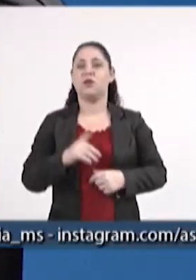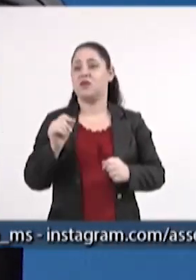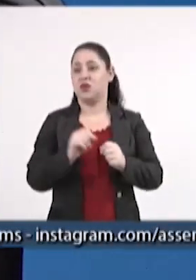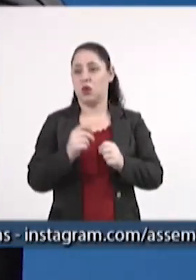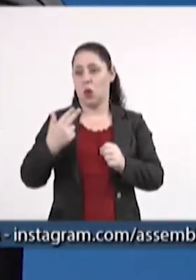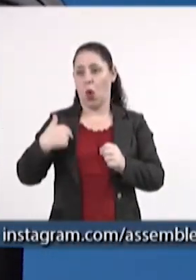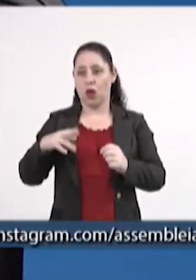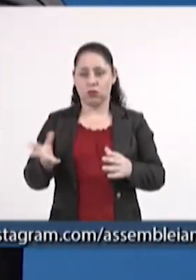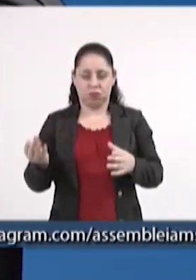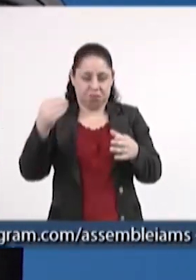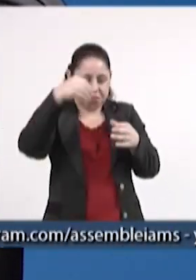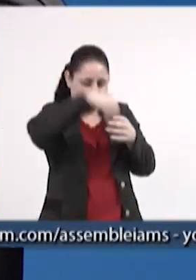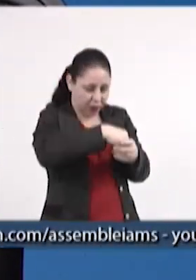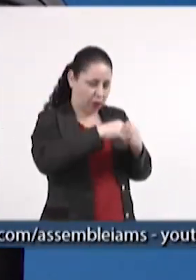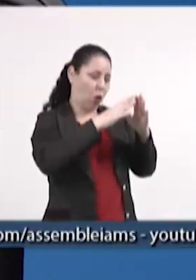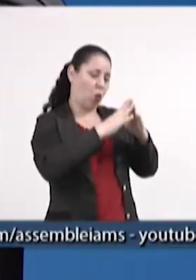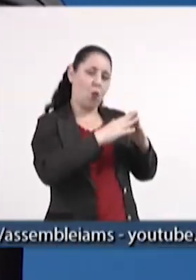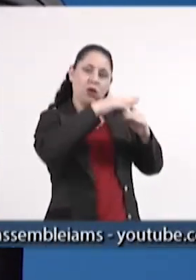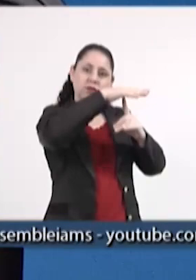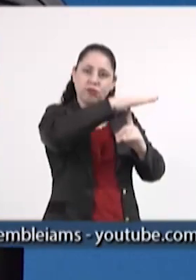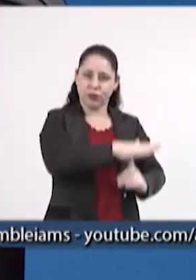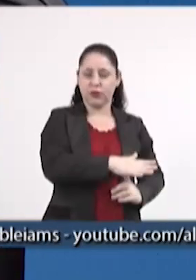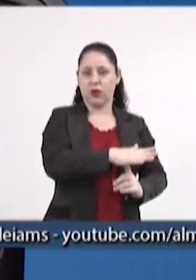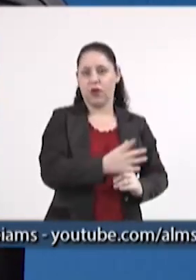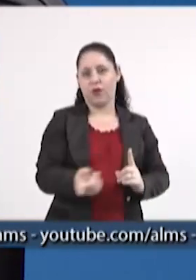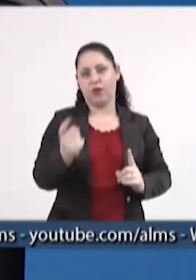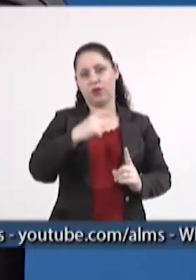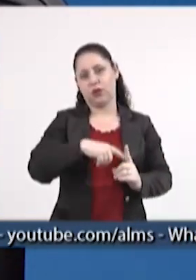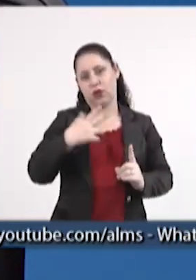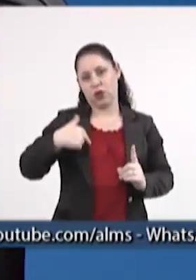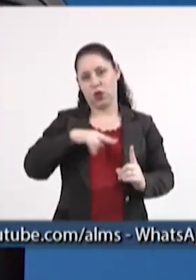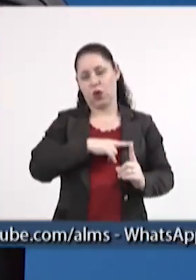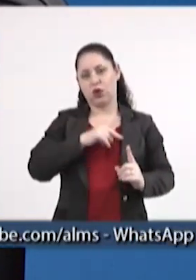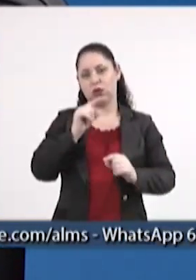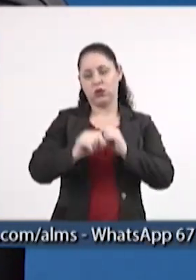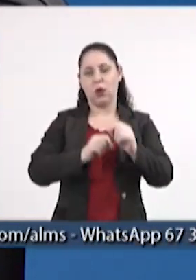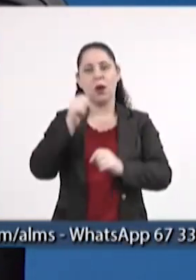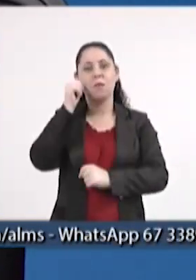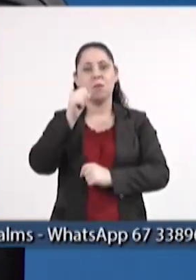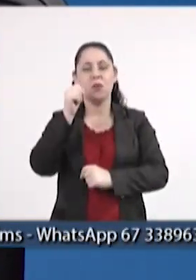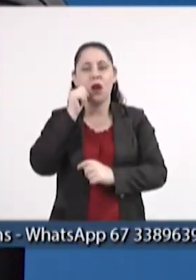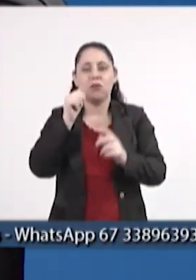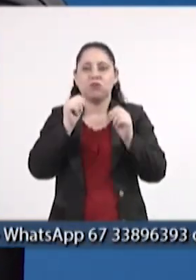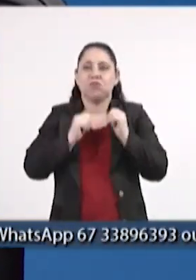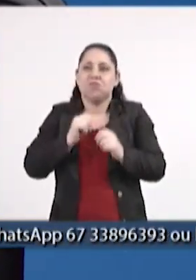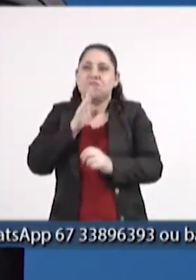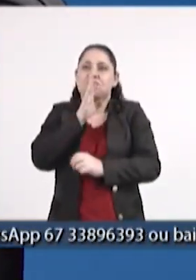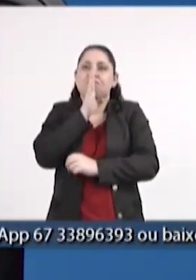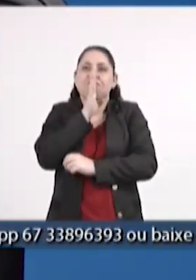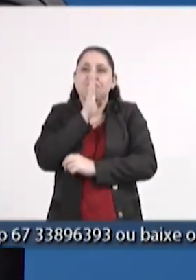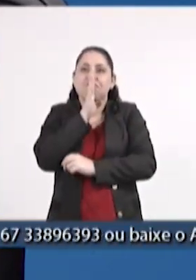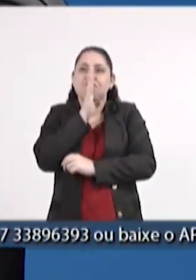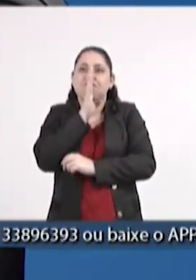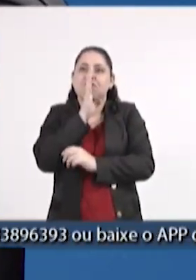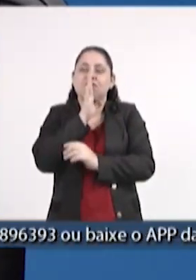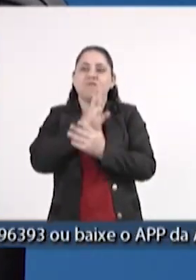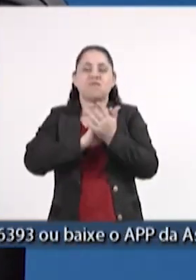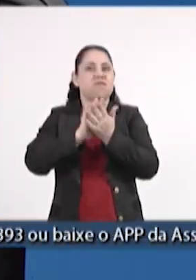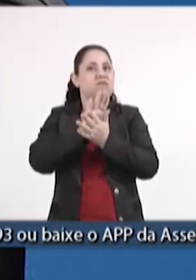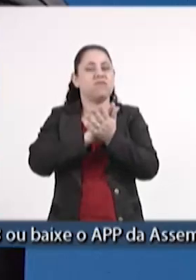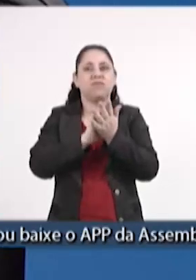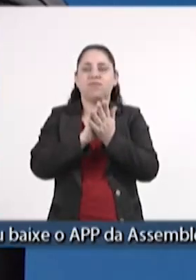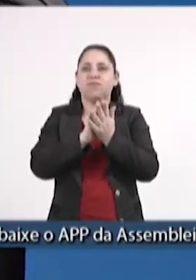colocar dentro das nossas casas, para voltar com que nós nos tornássemos as mulheres pacíficas, que não se levantassem e